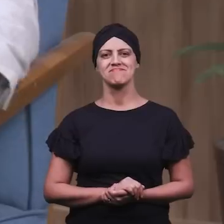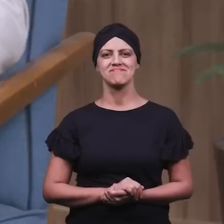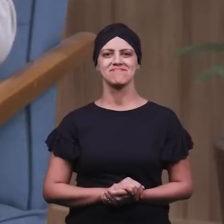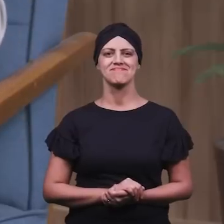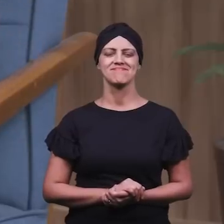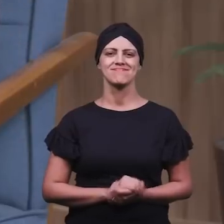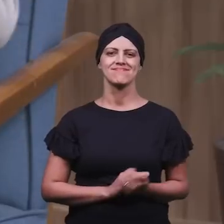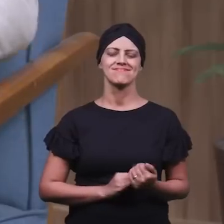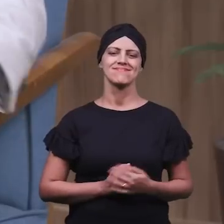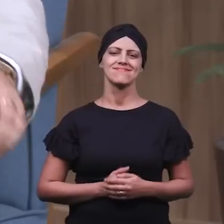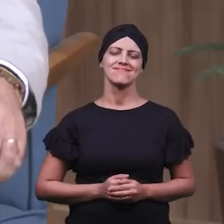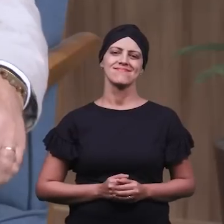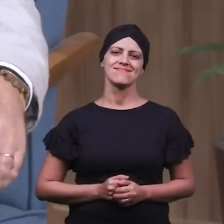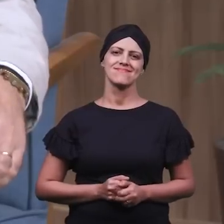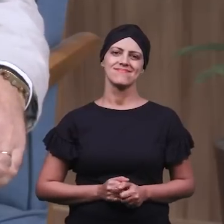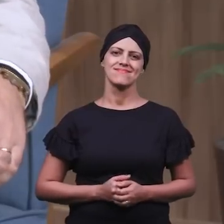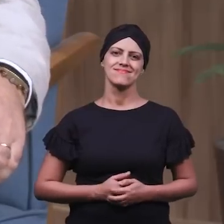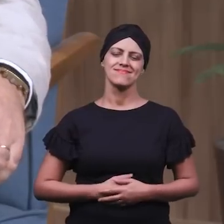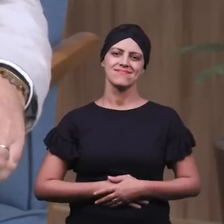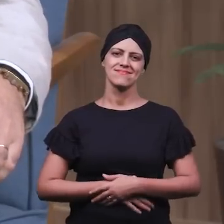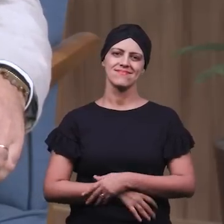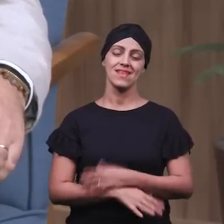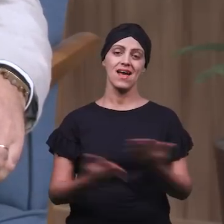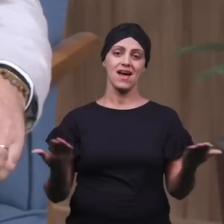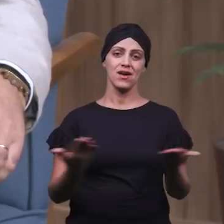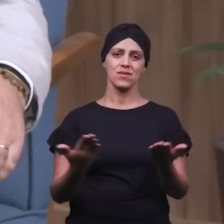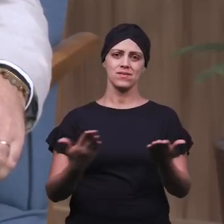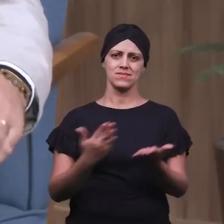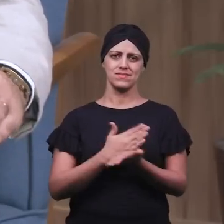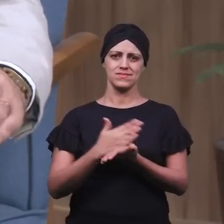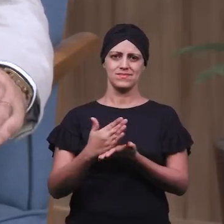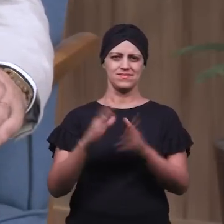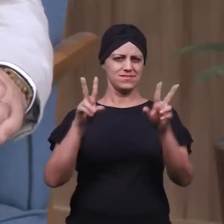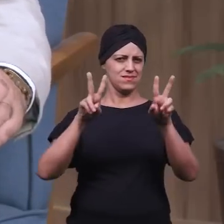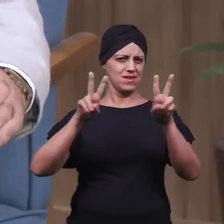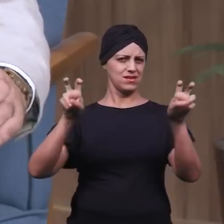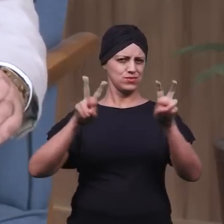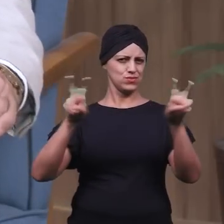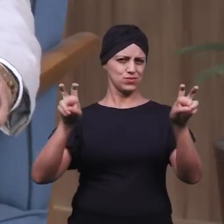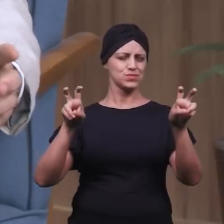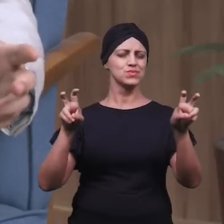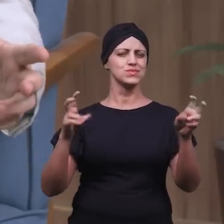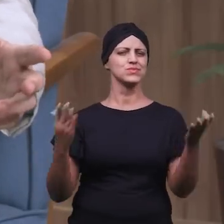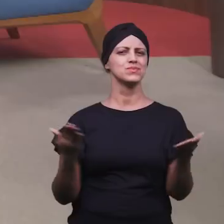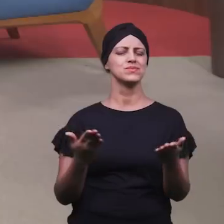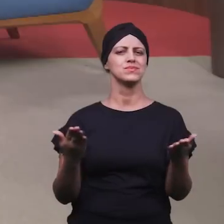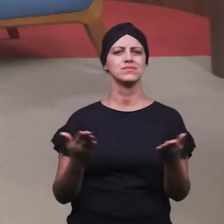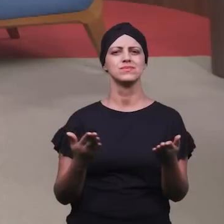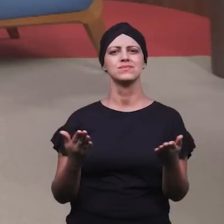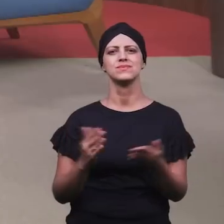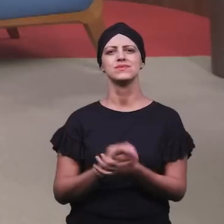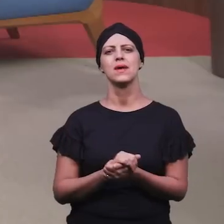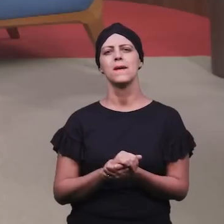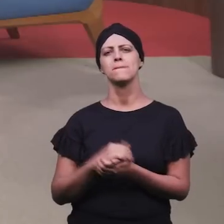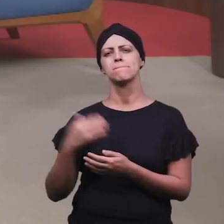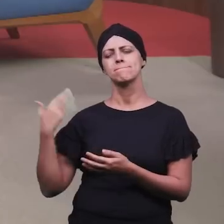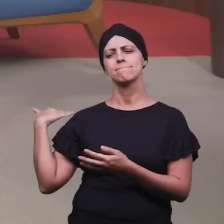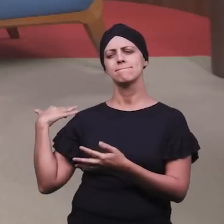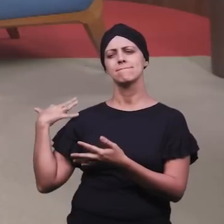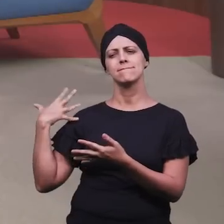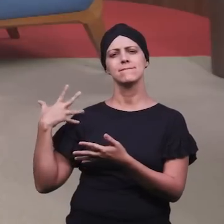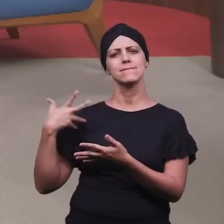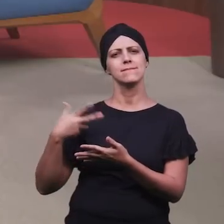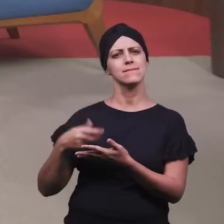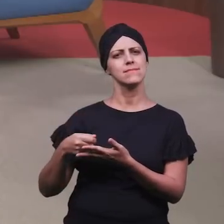participação. Bom, vamos então agora para o assunto que nós estamos abordando. Nós temos trazido aqui nas